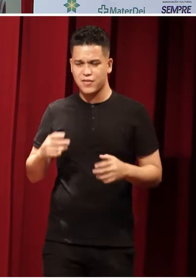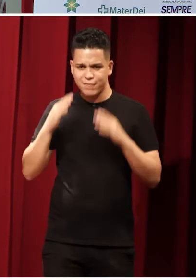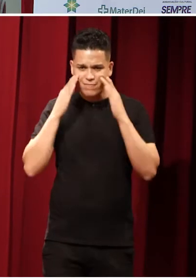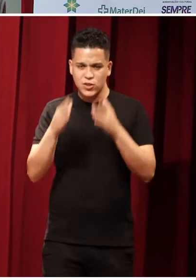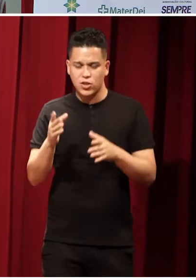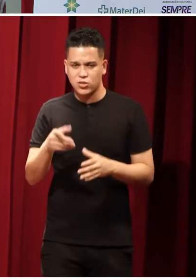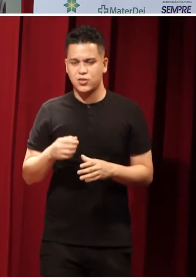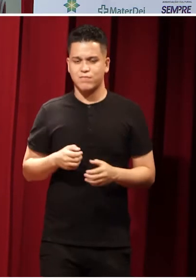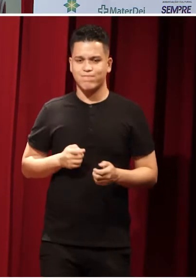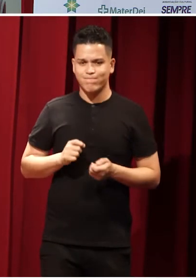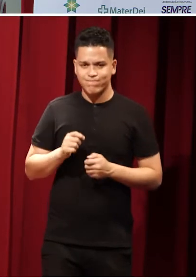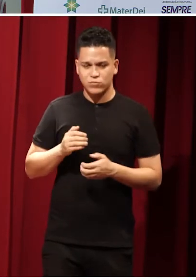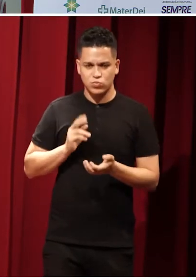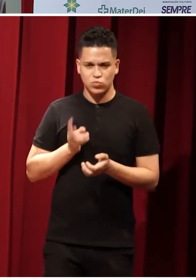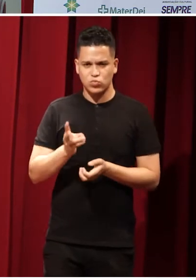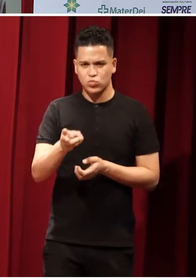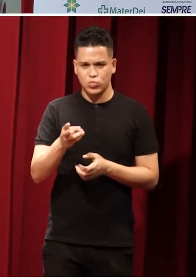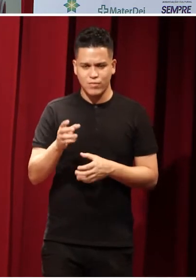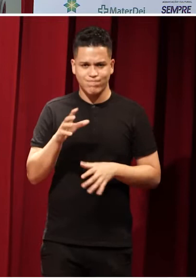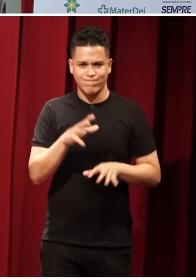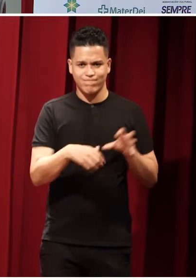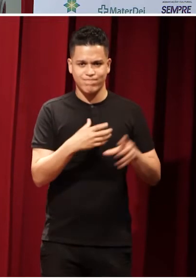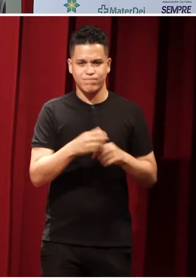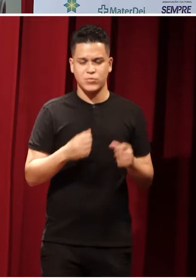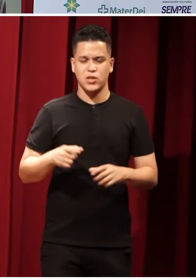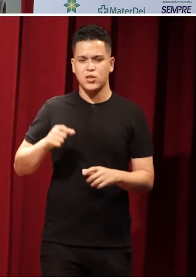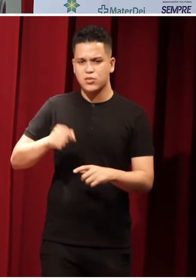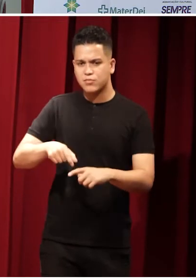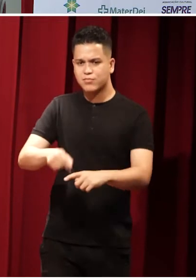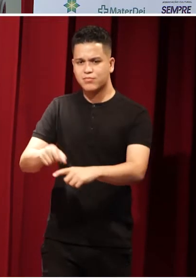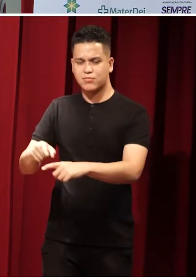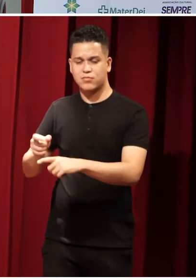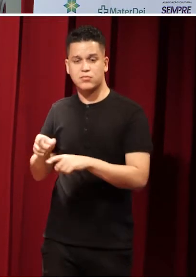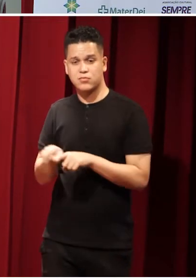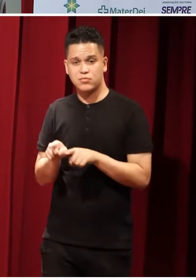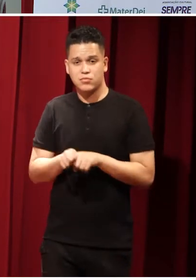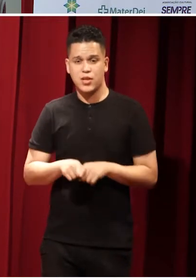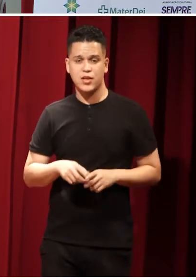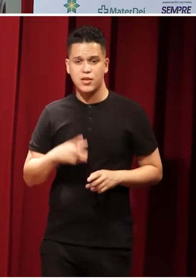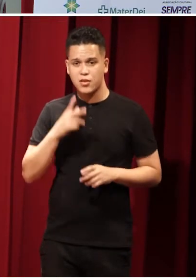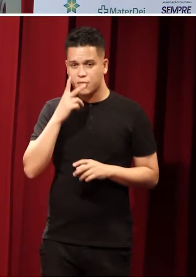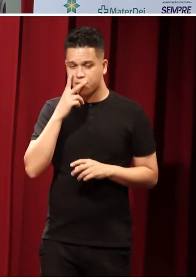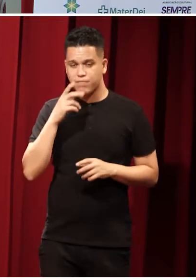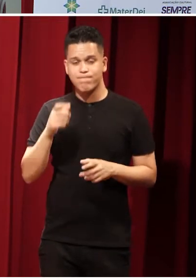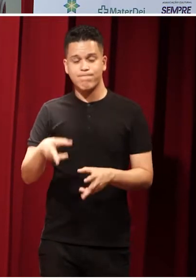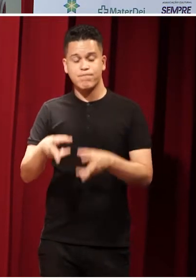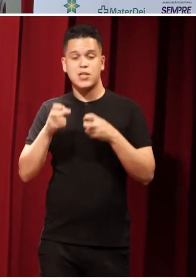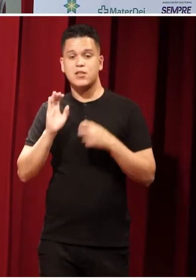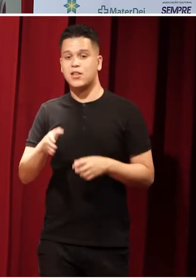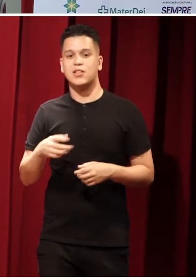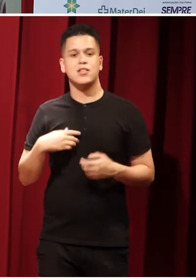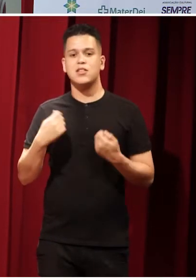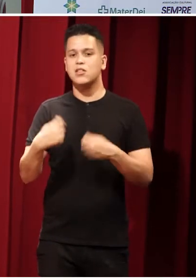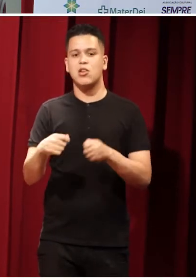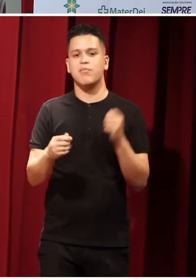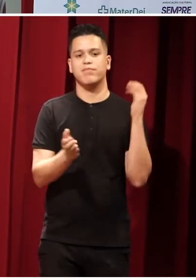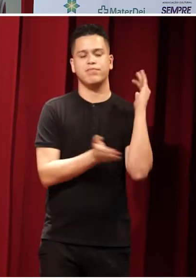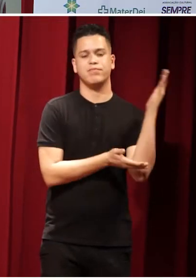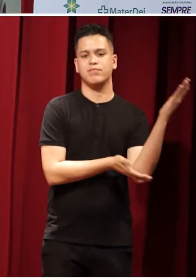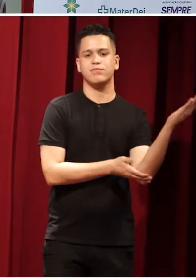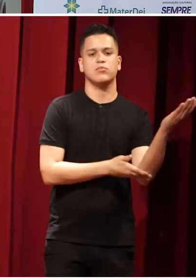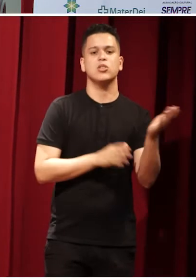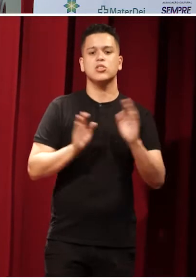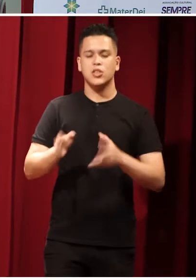que para melhorar e avançar na produção de soja não precisa mais desmatar. Segundo lugar,